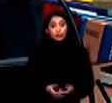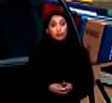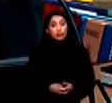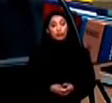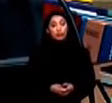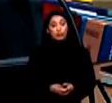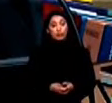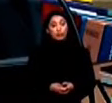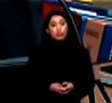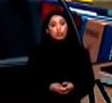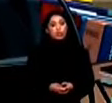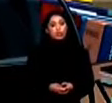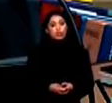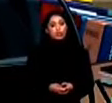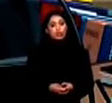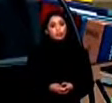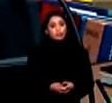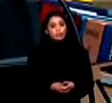E quem